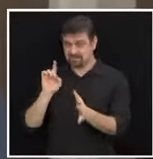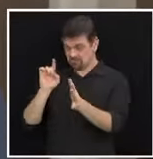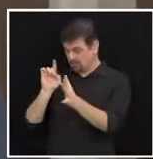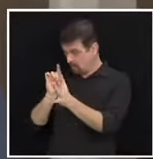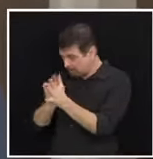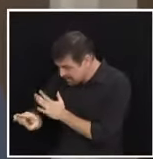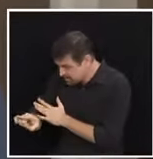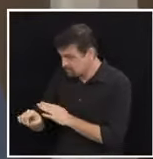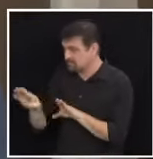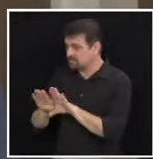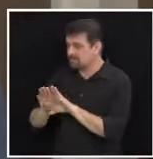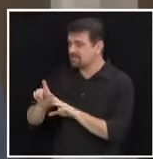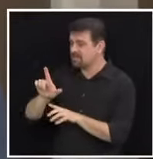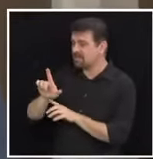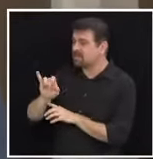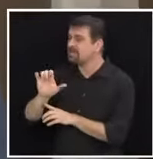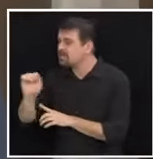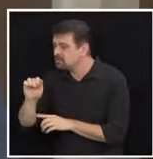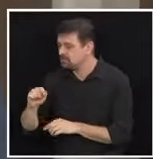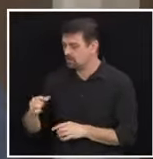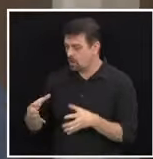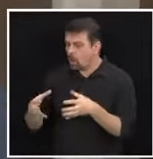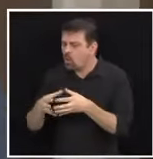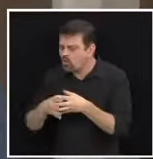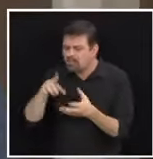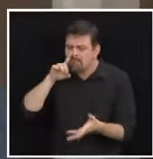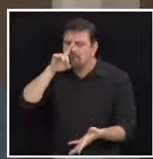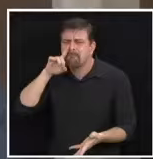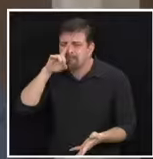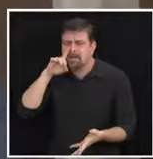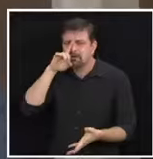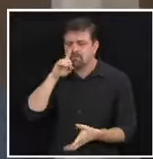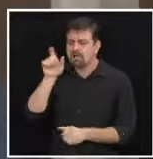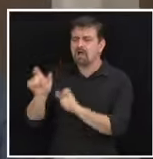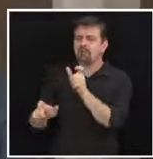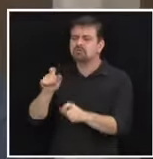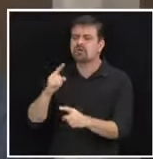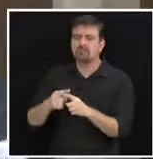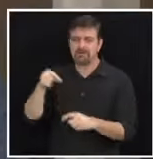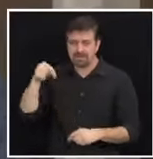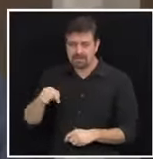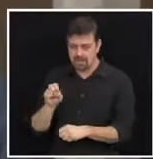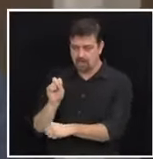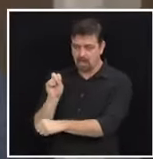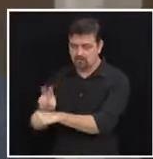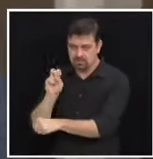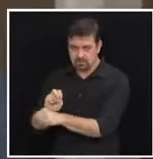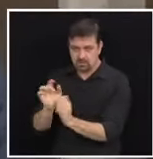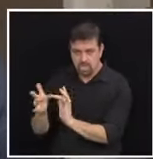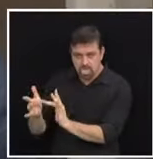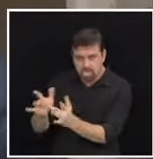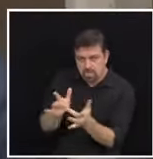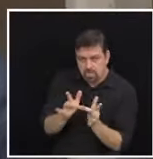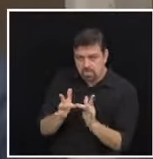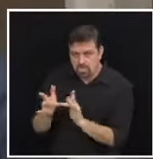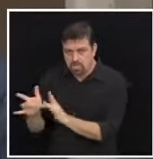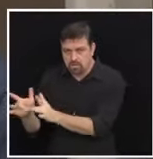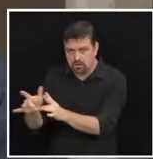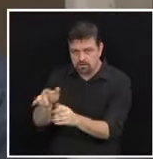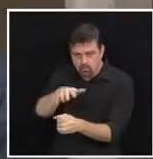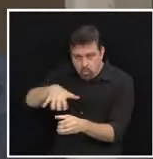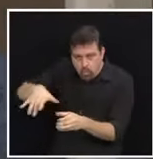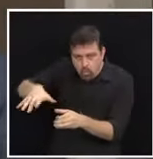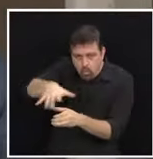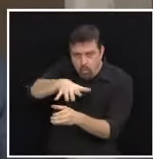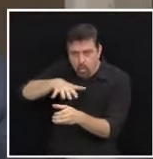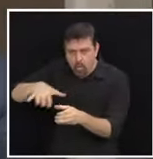Liliana. Quando a gente fala em grupo de risco, é porque o vírus circula nesse grupo ou